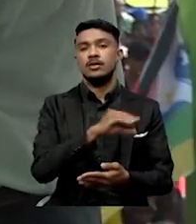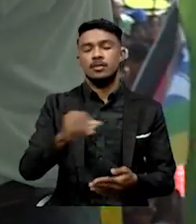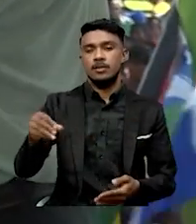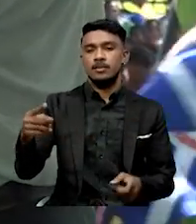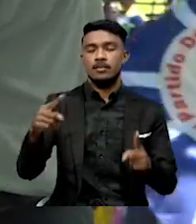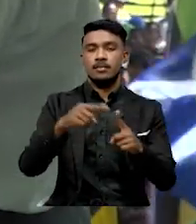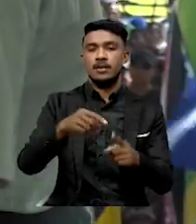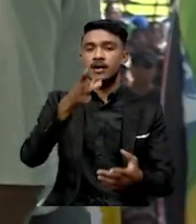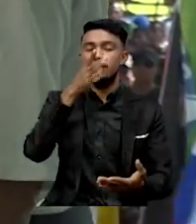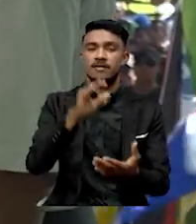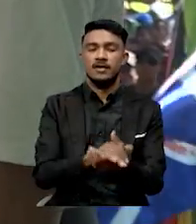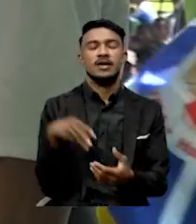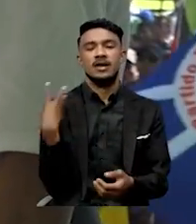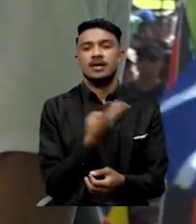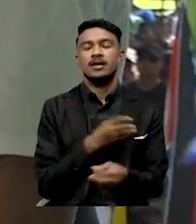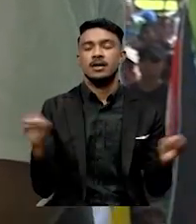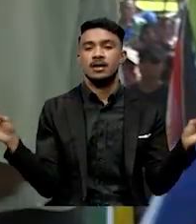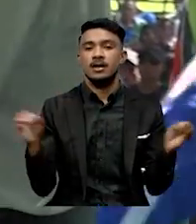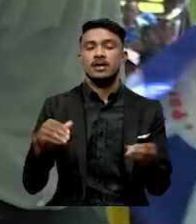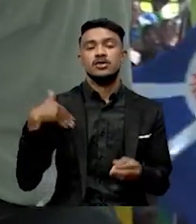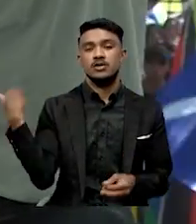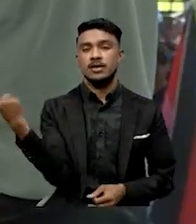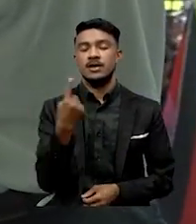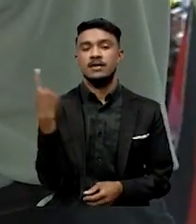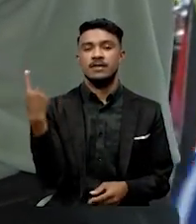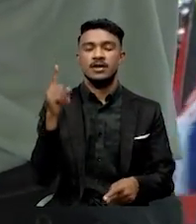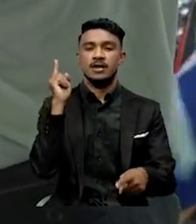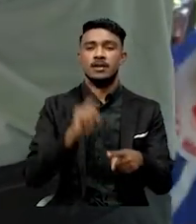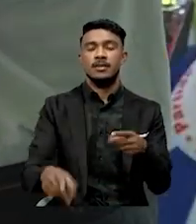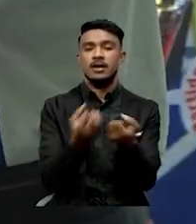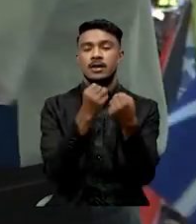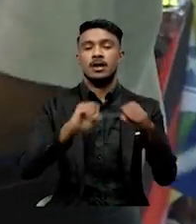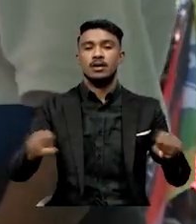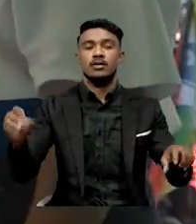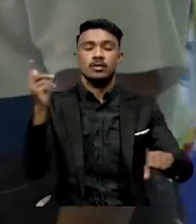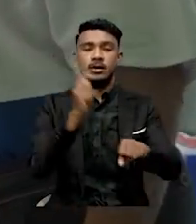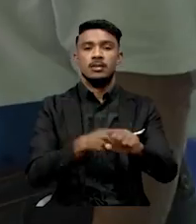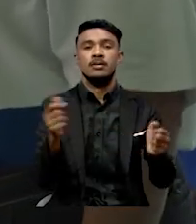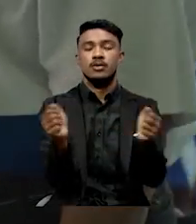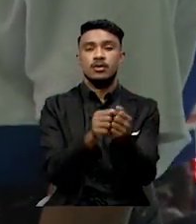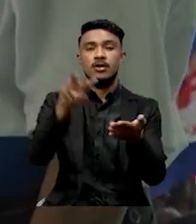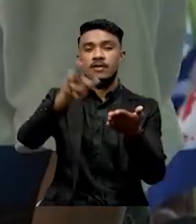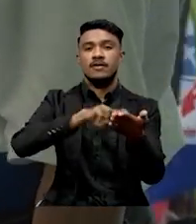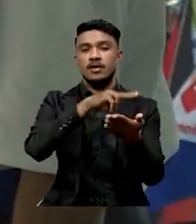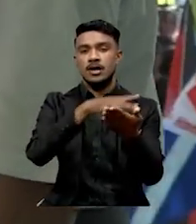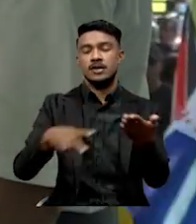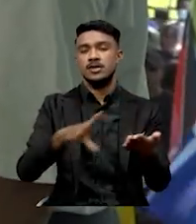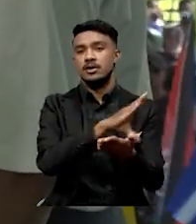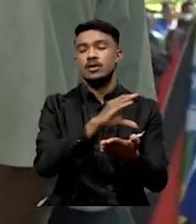tal jovem eternamente. Nedune la bele, lá com tempo a violência, o